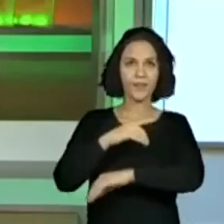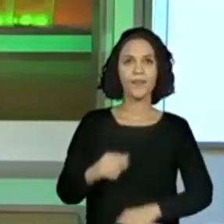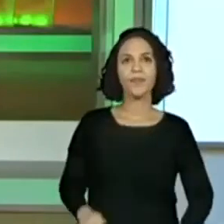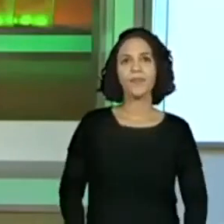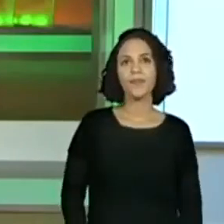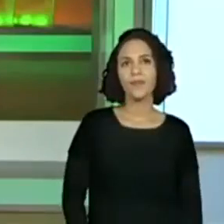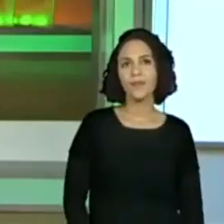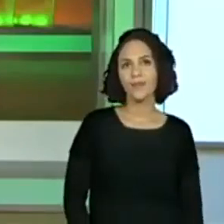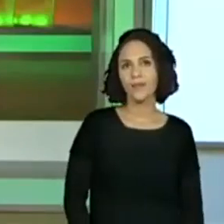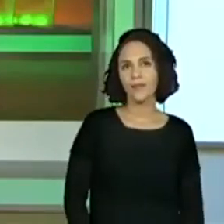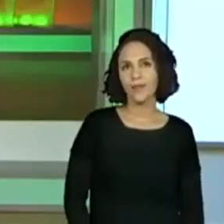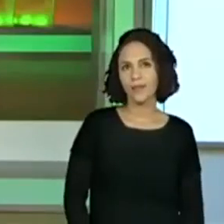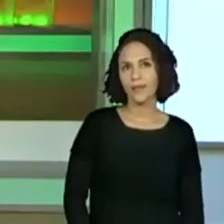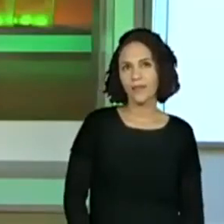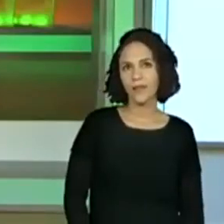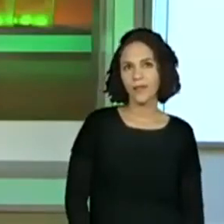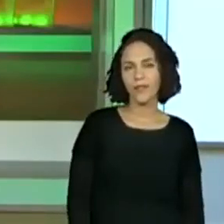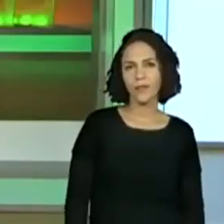Mosquito.